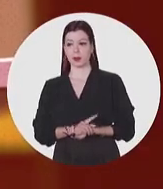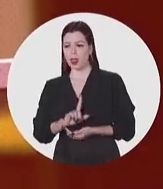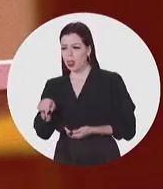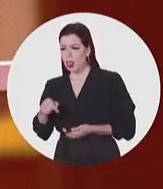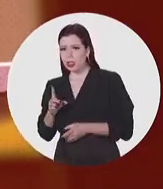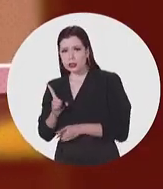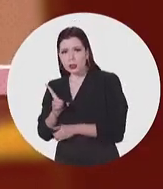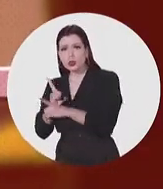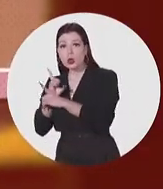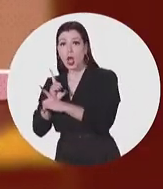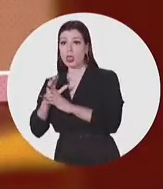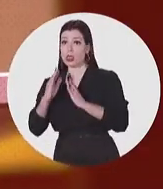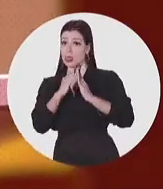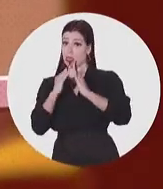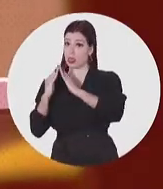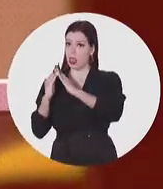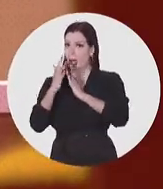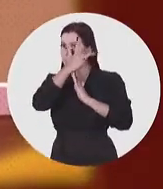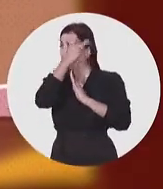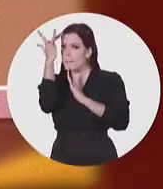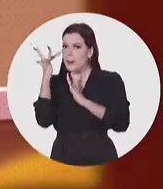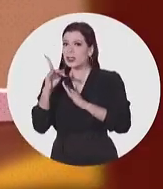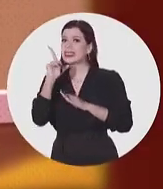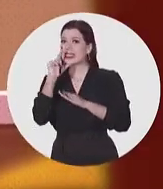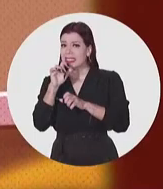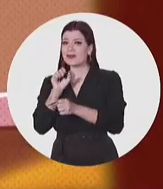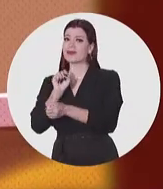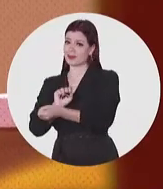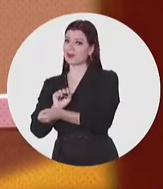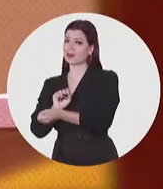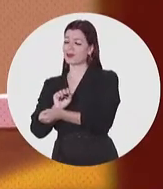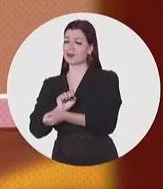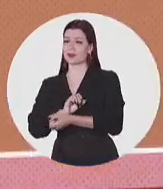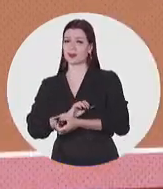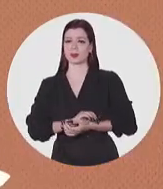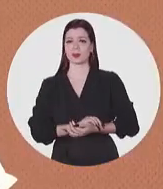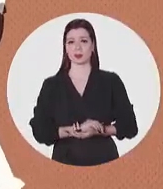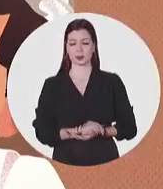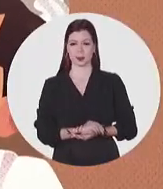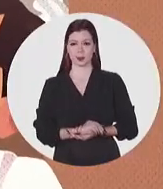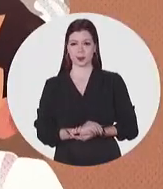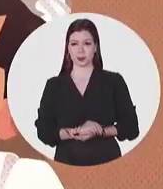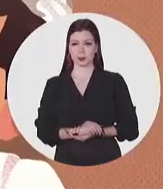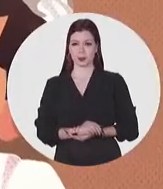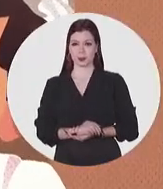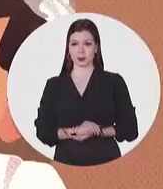Ele tem aparecido em casas de pessoas que acumulam água parada.